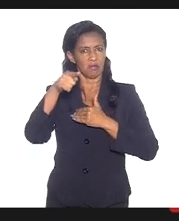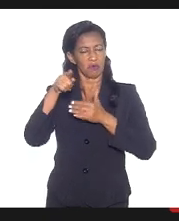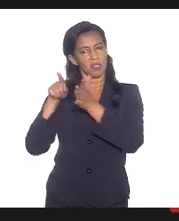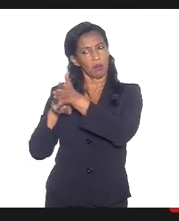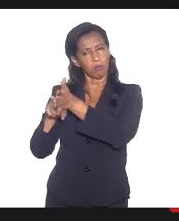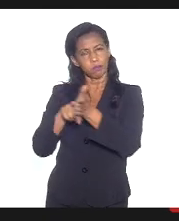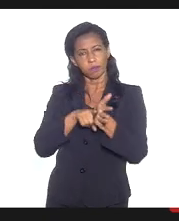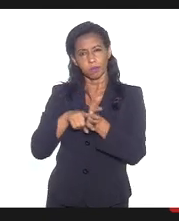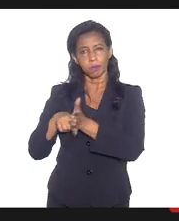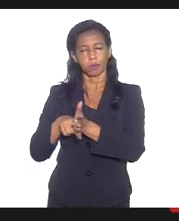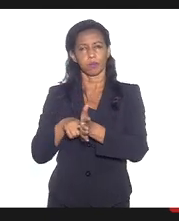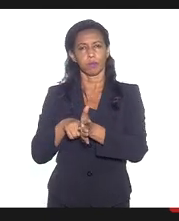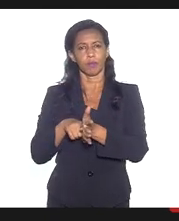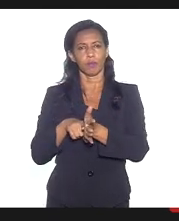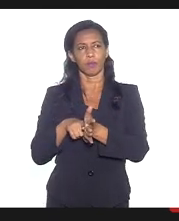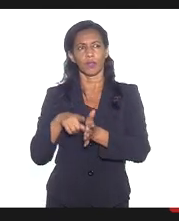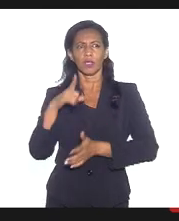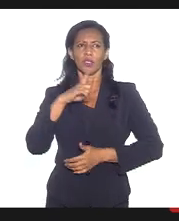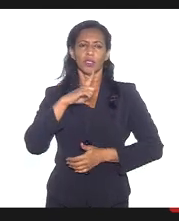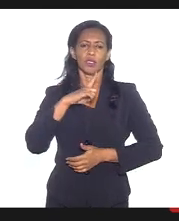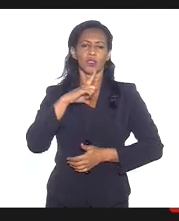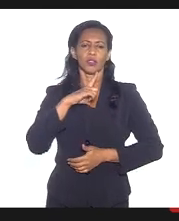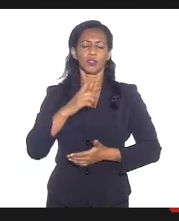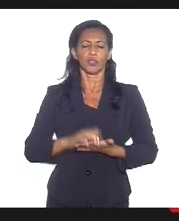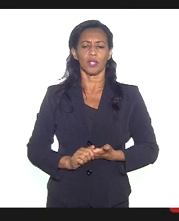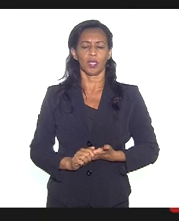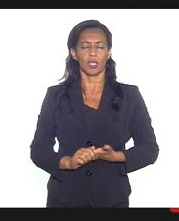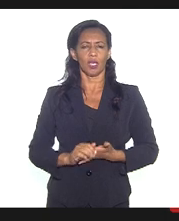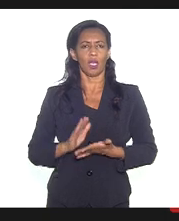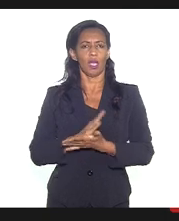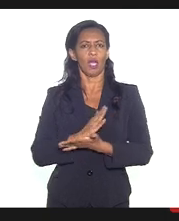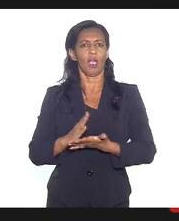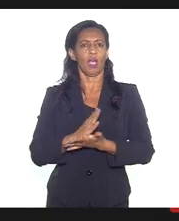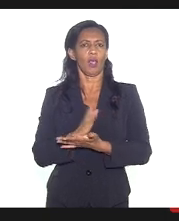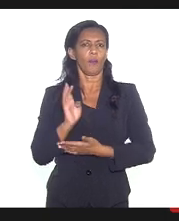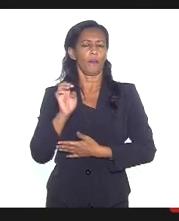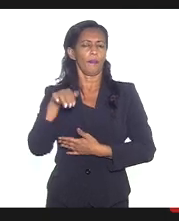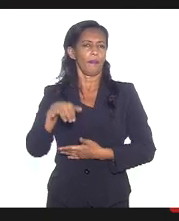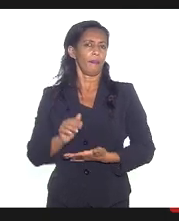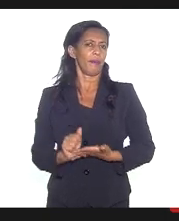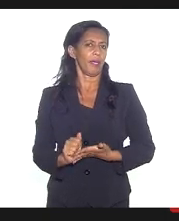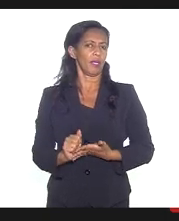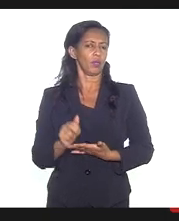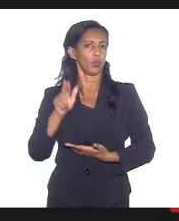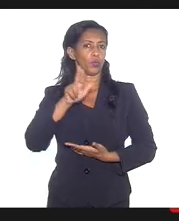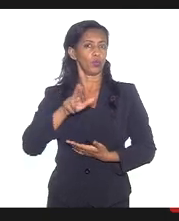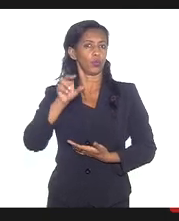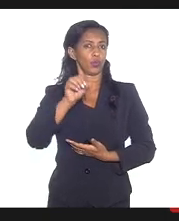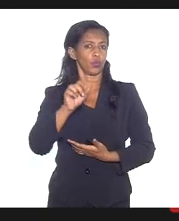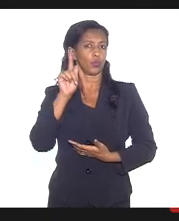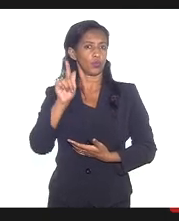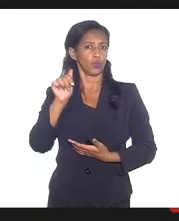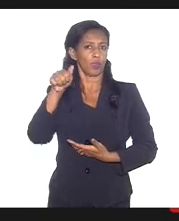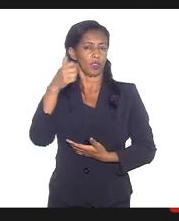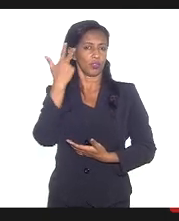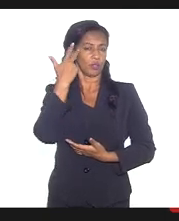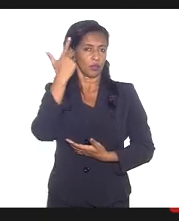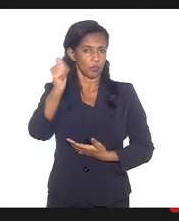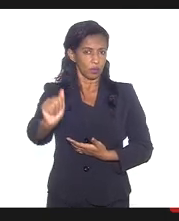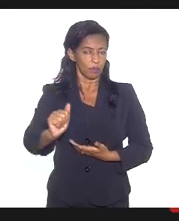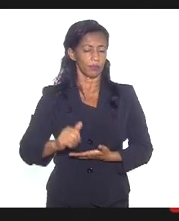verificando, de haver algum ganho para a utilização do gás natural